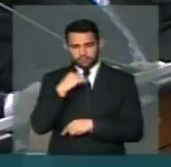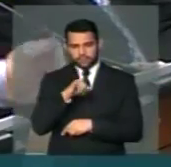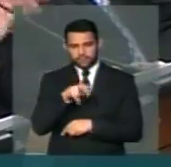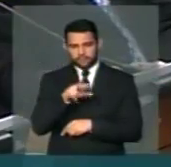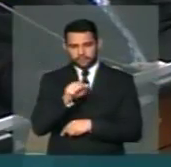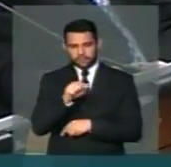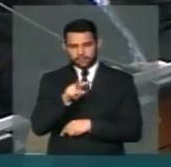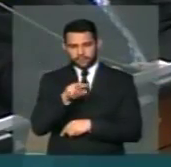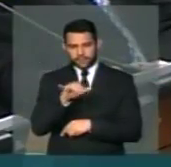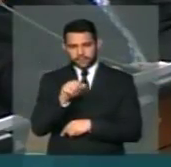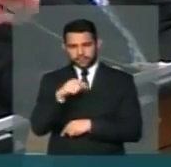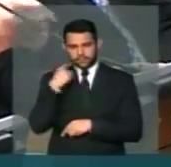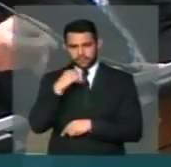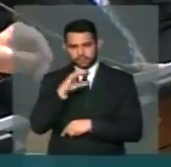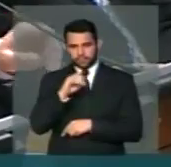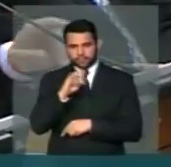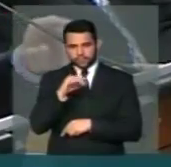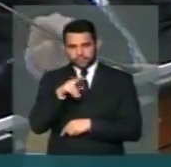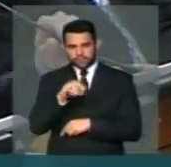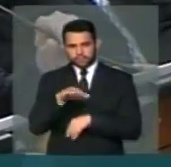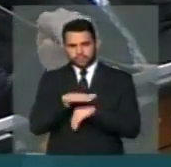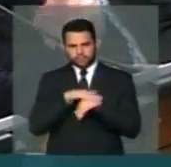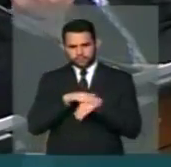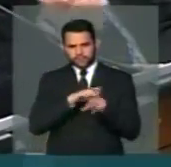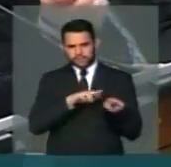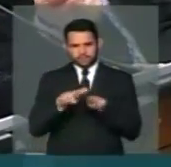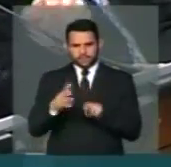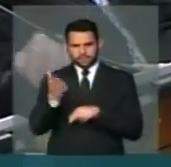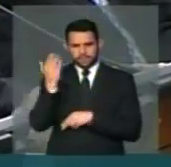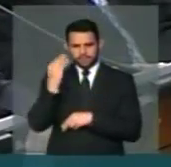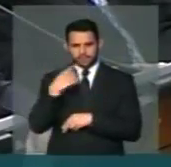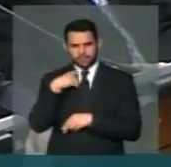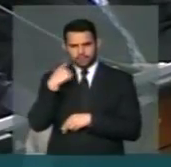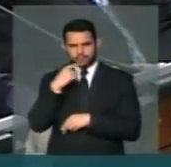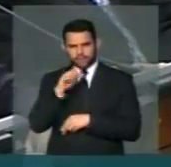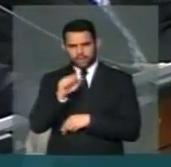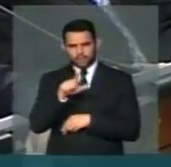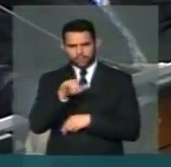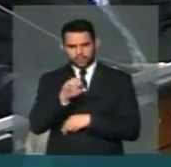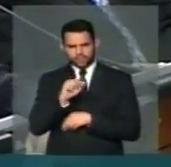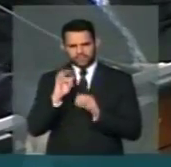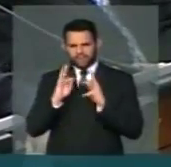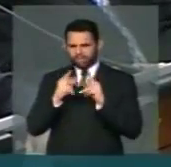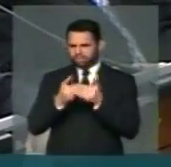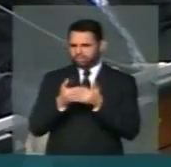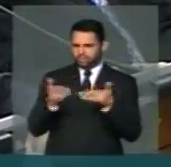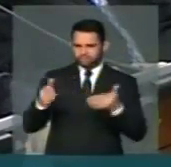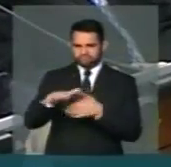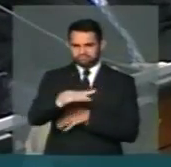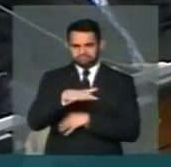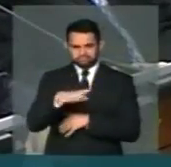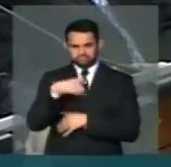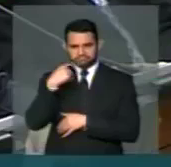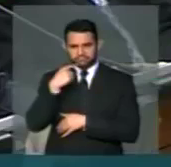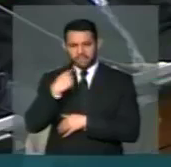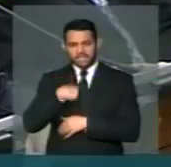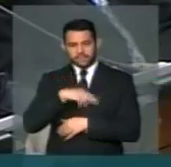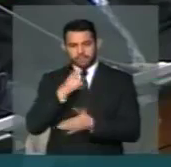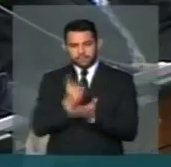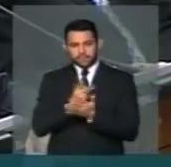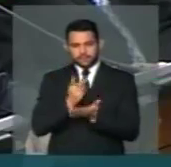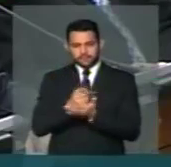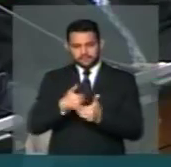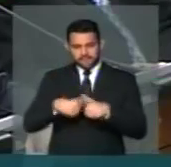Ivan Valente, ao deputado Altineu, da qual eu já tive uma conversa semana passada, ao deputado Luiz, a todos, mas que eu possa ficar aqui